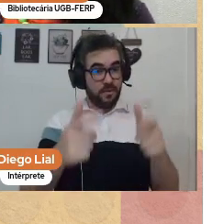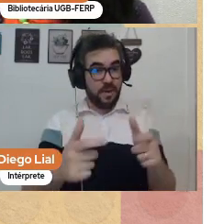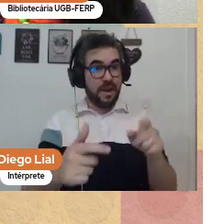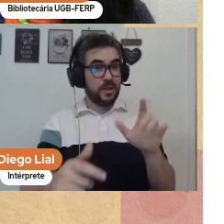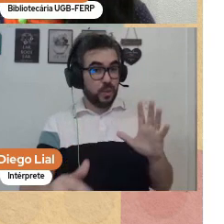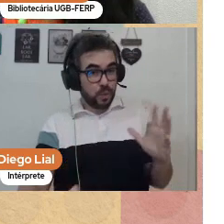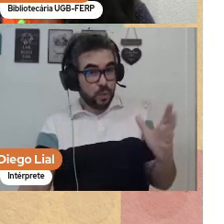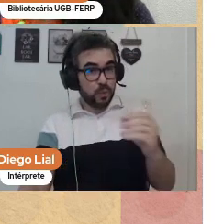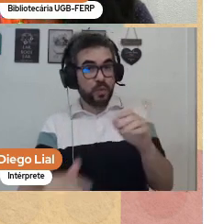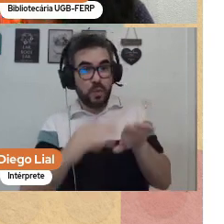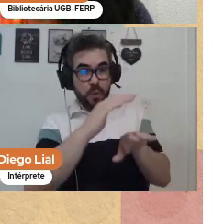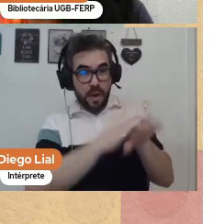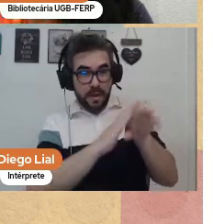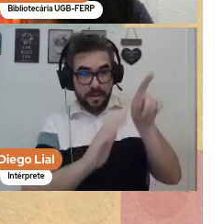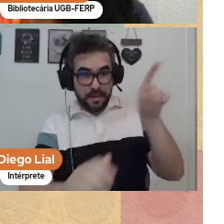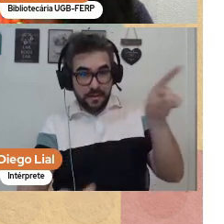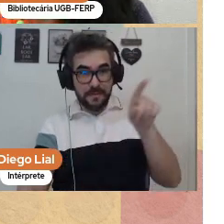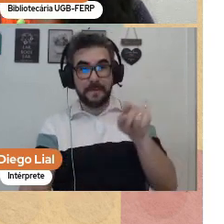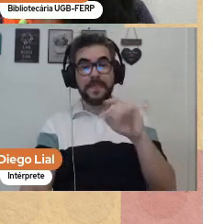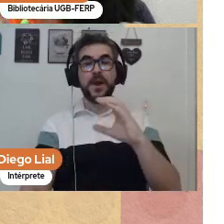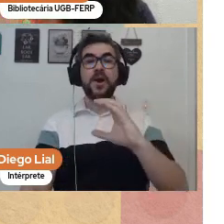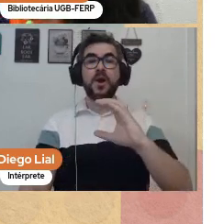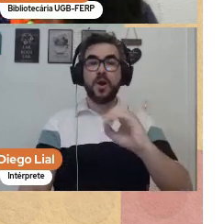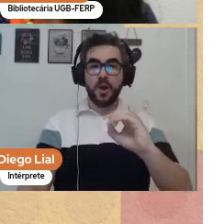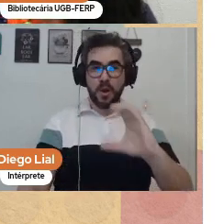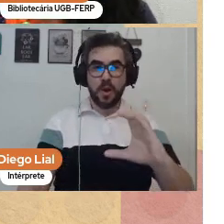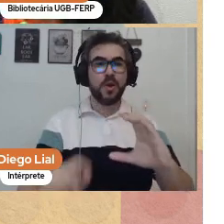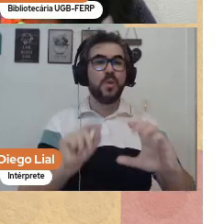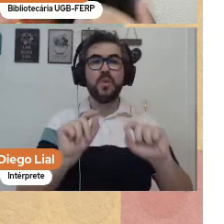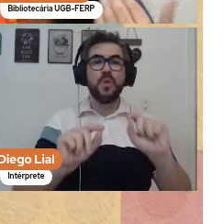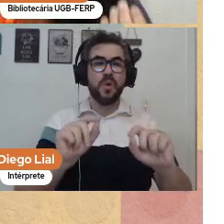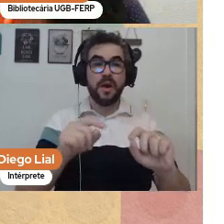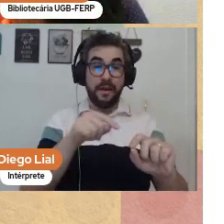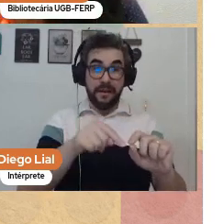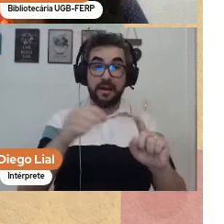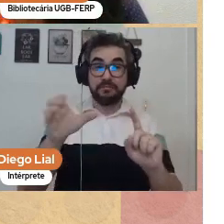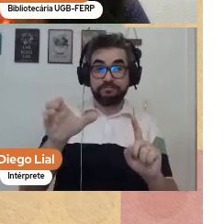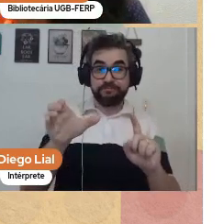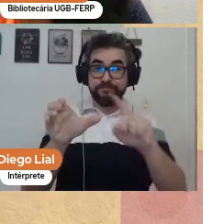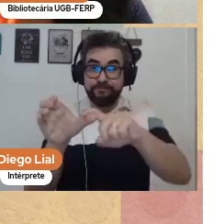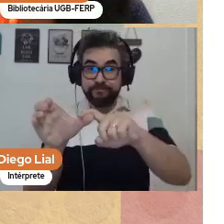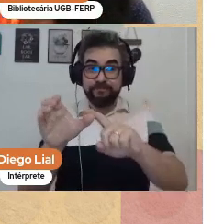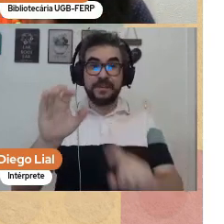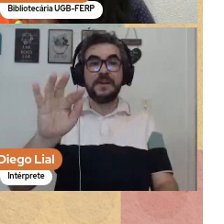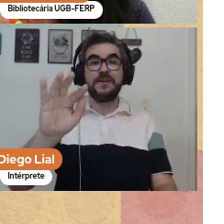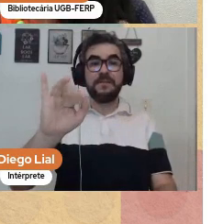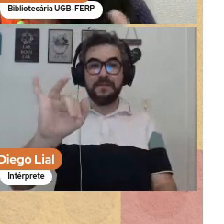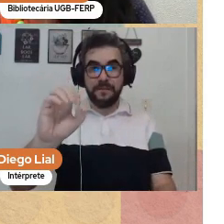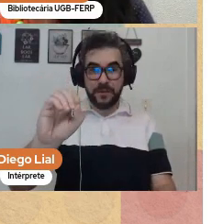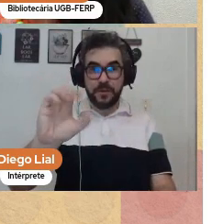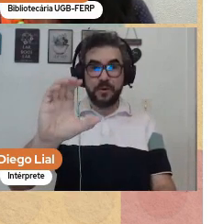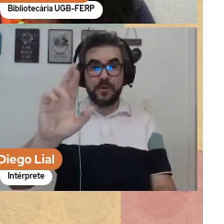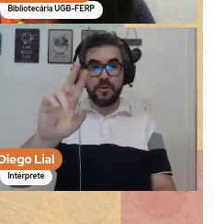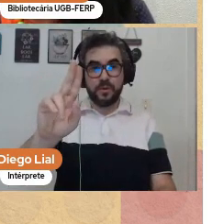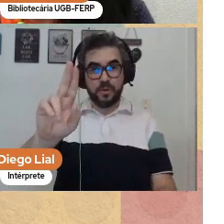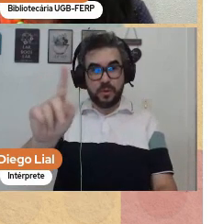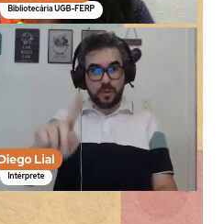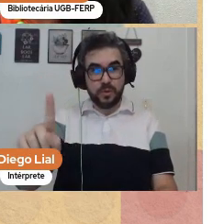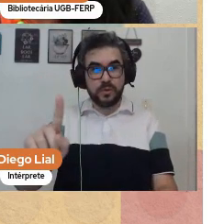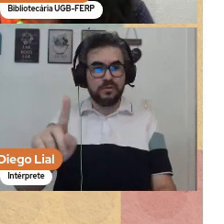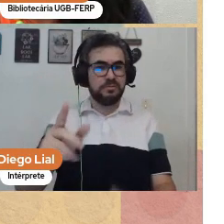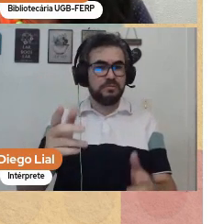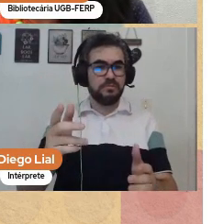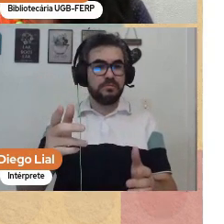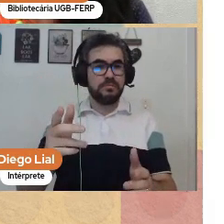criação da COC, ela é uma unidade, né, da Fiocruz, como tem o ICICT, como tem a Escola Nacional de Saúde Pública, para quem não